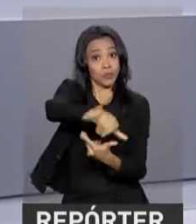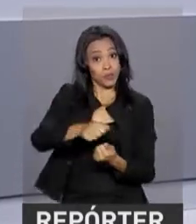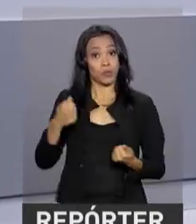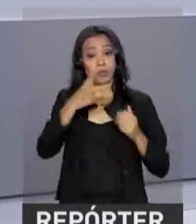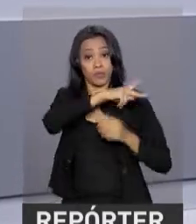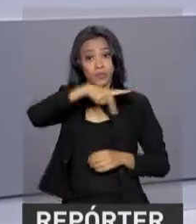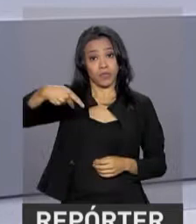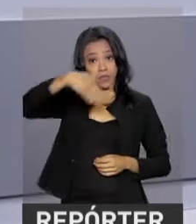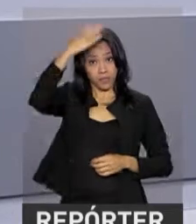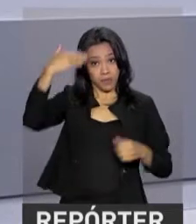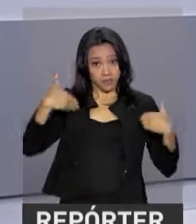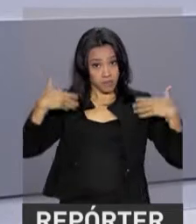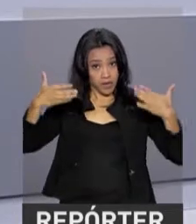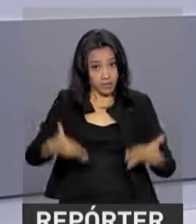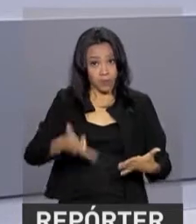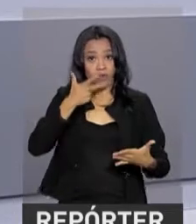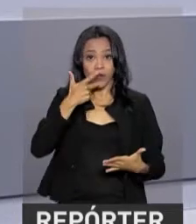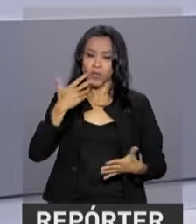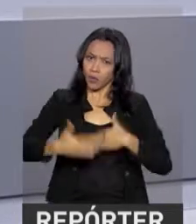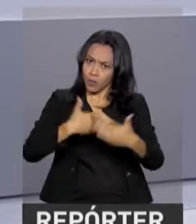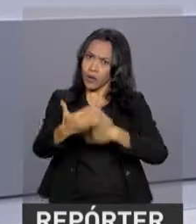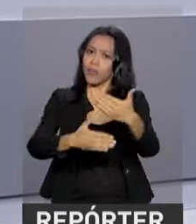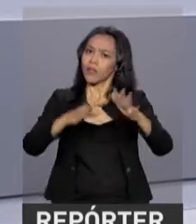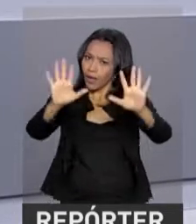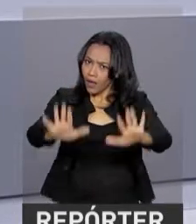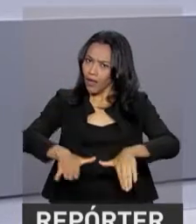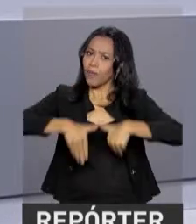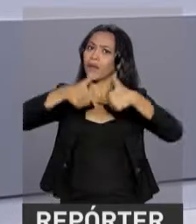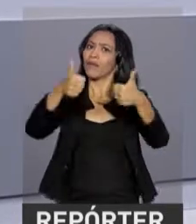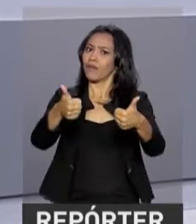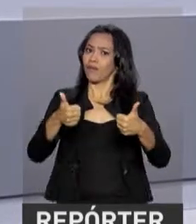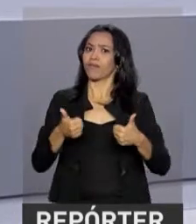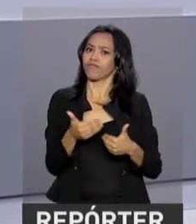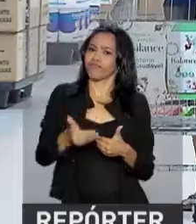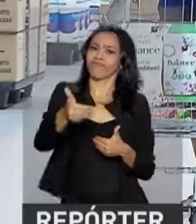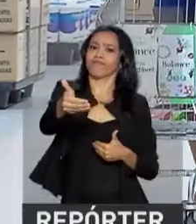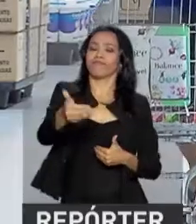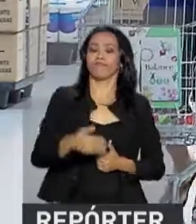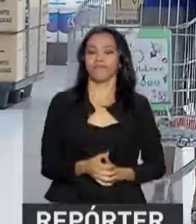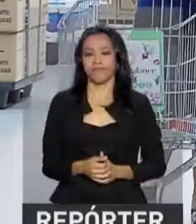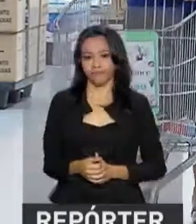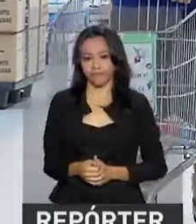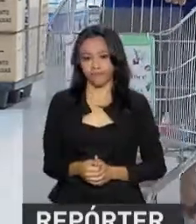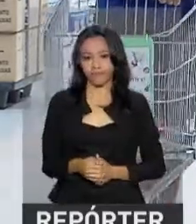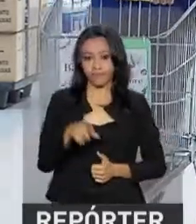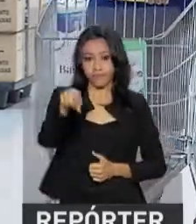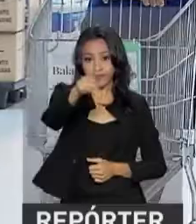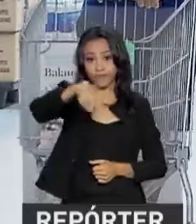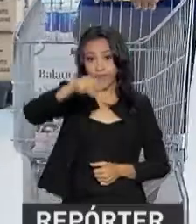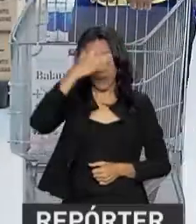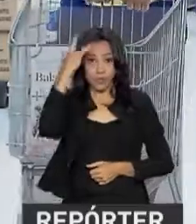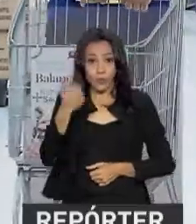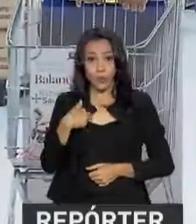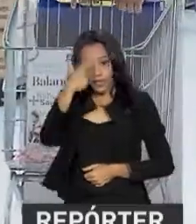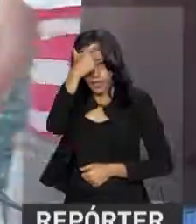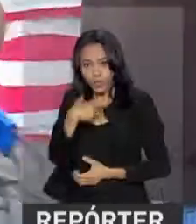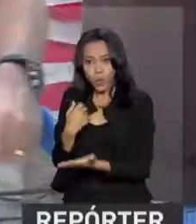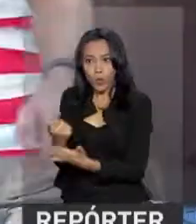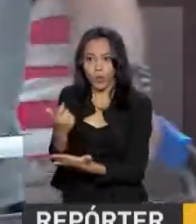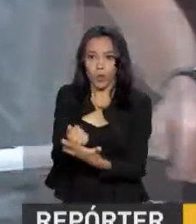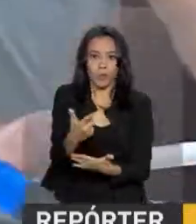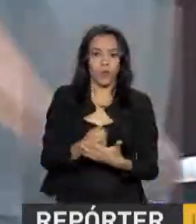disse que o crescimento desse setor só tende a aumentar o consumidor que é praticidade